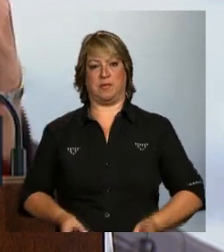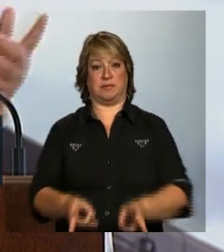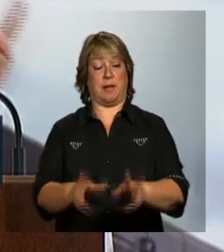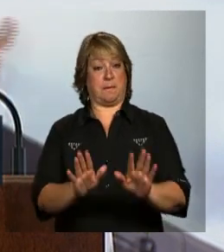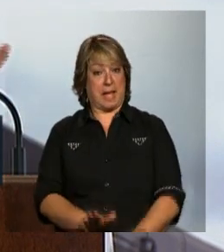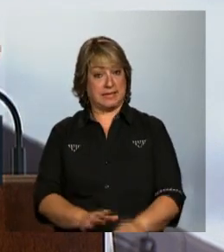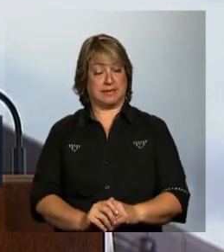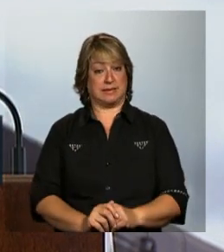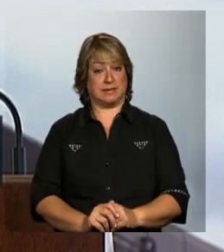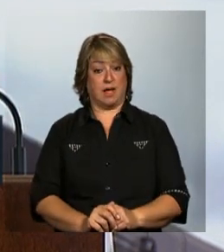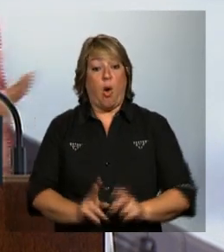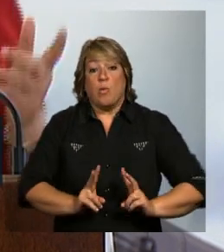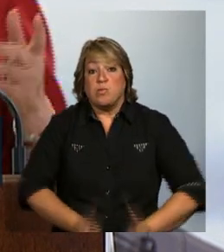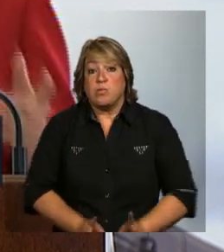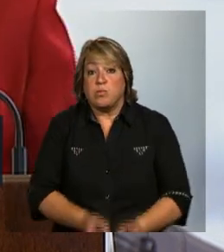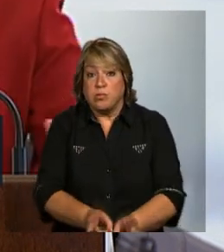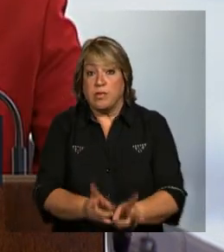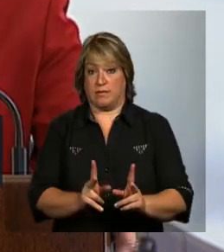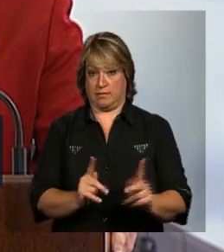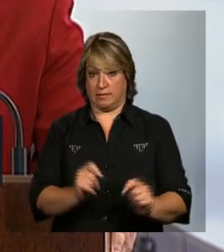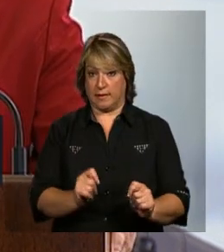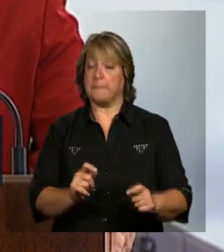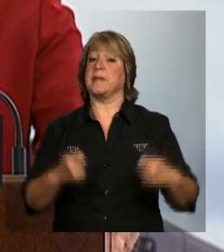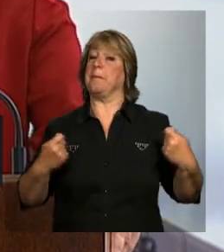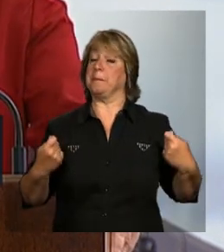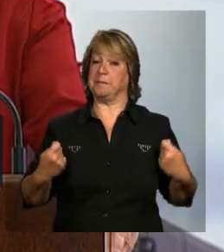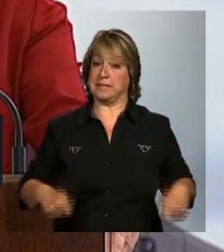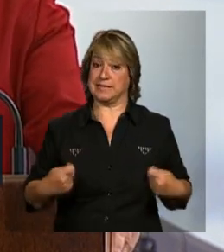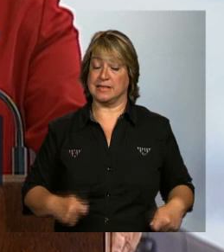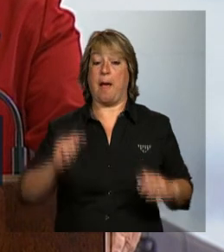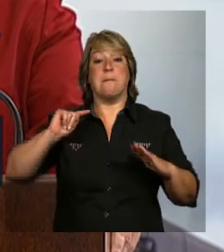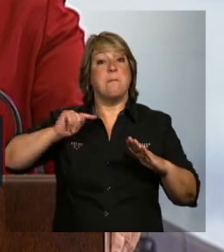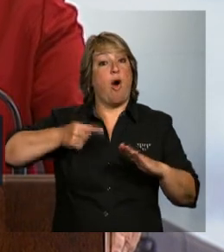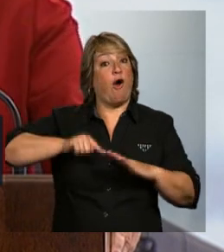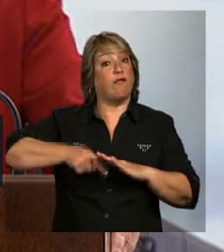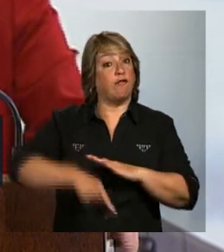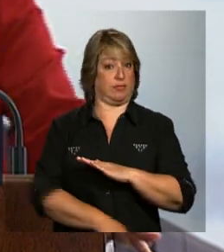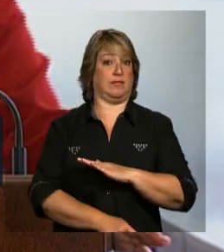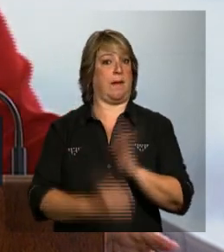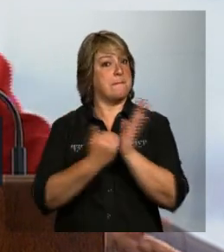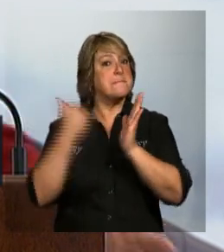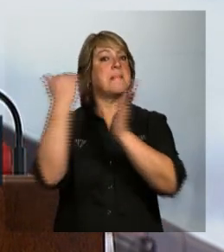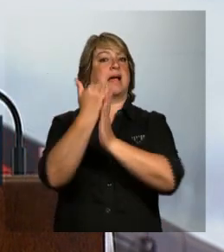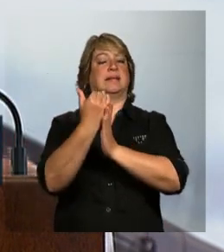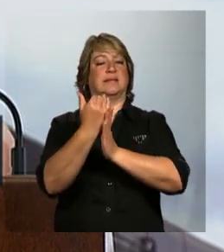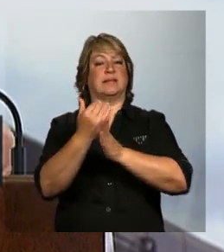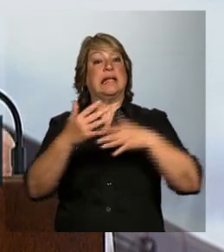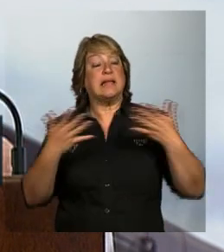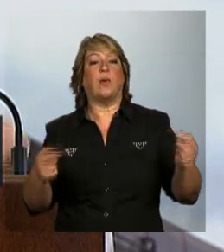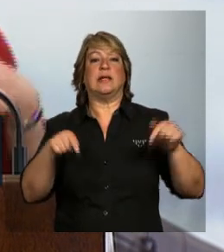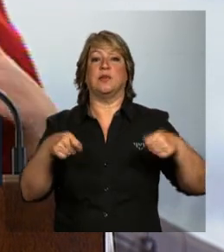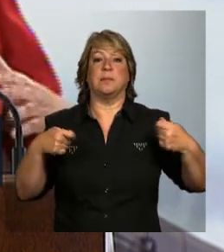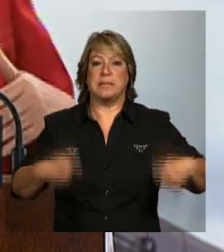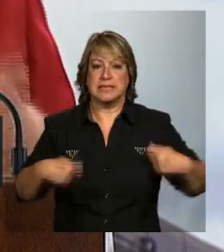a preservá-lo é necessariamente aprofundado e isso o que quer que a